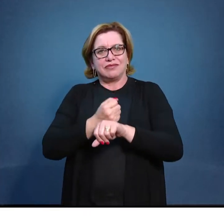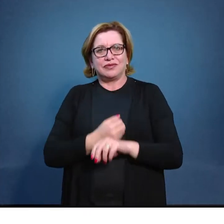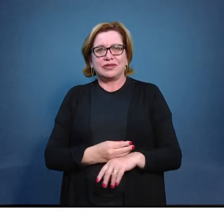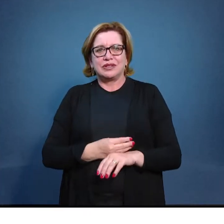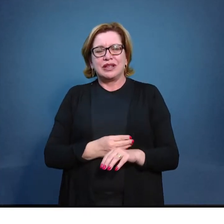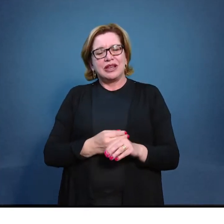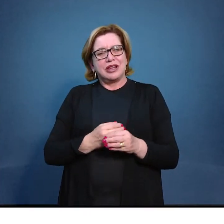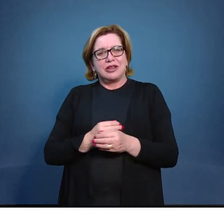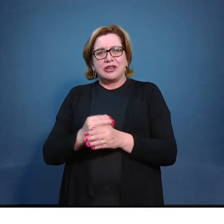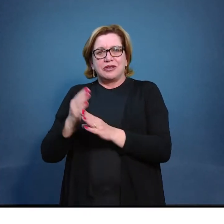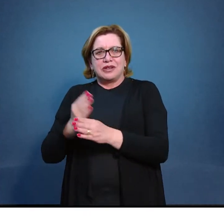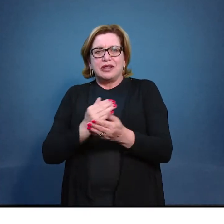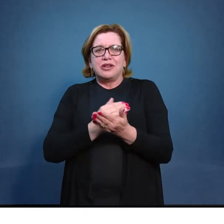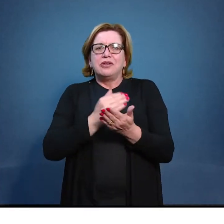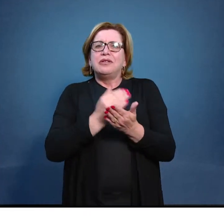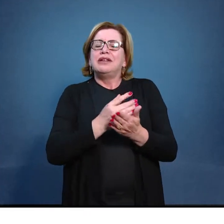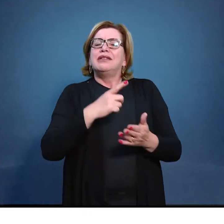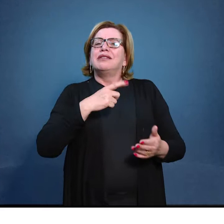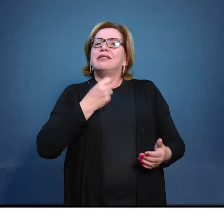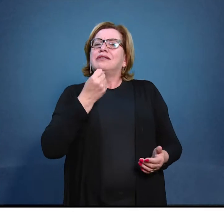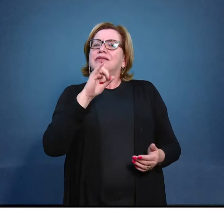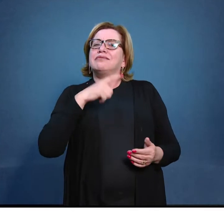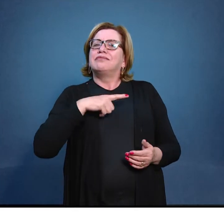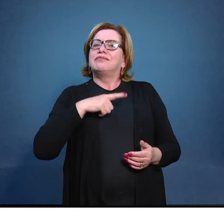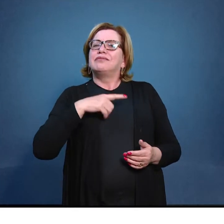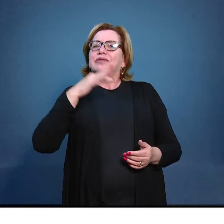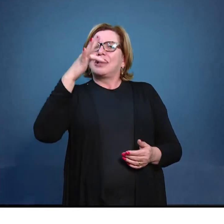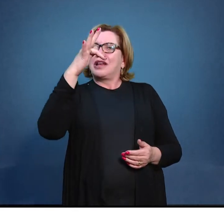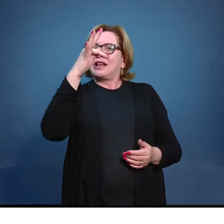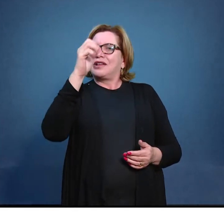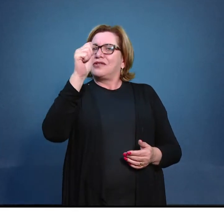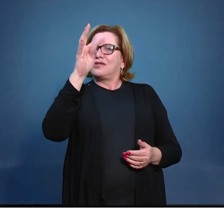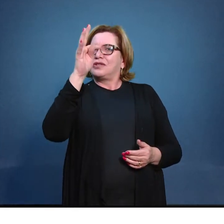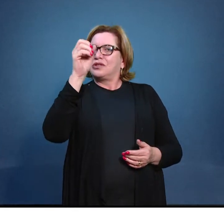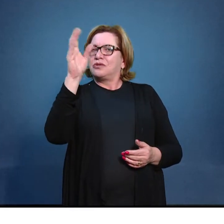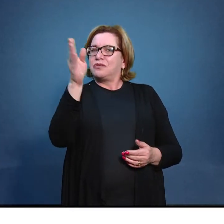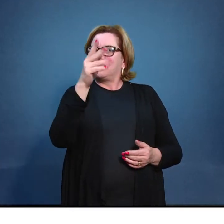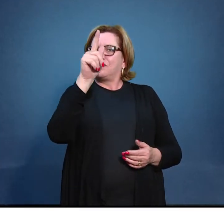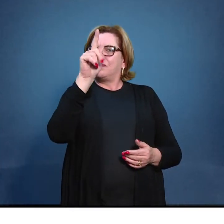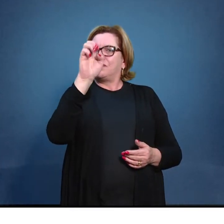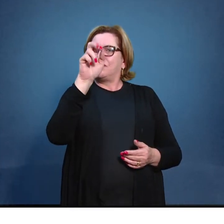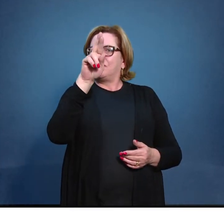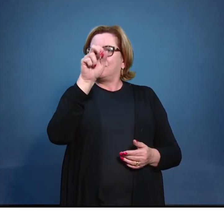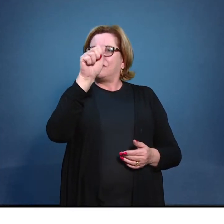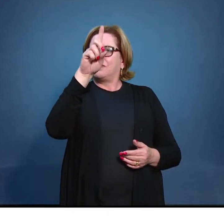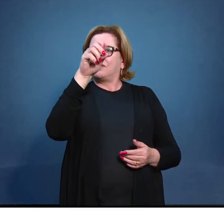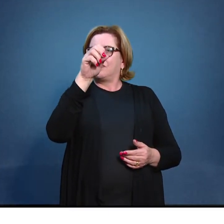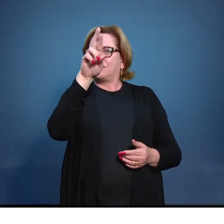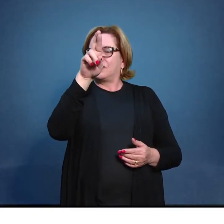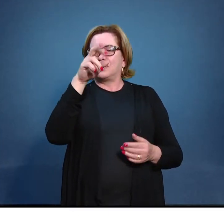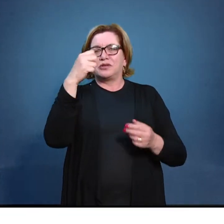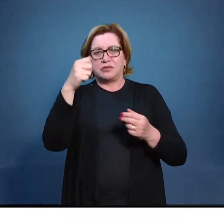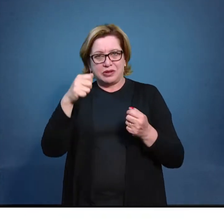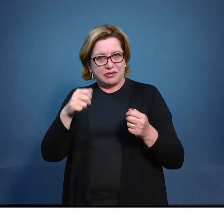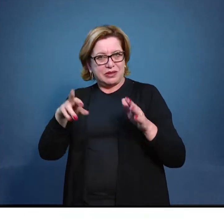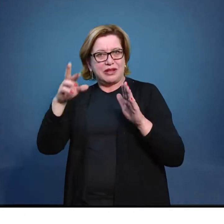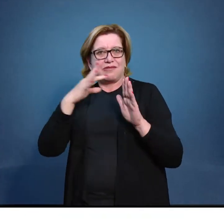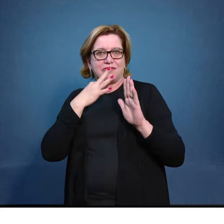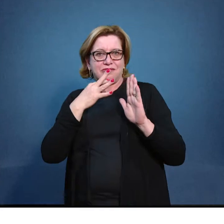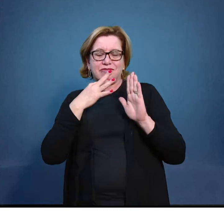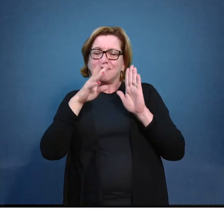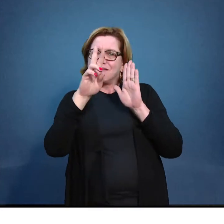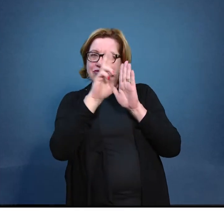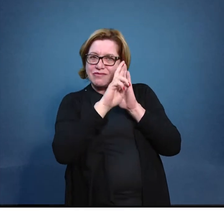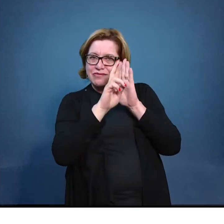quando ocorre o fato gerador. Isso nos remete a um aspecto importante de nós conhecermos a regra matriz da